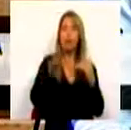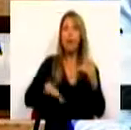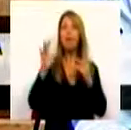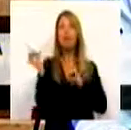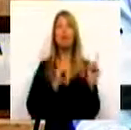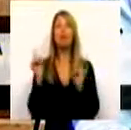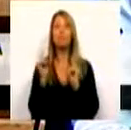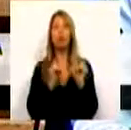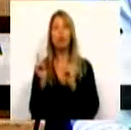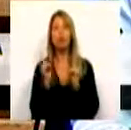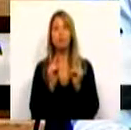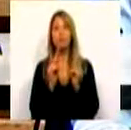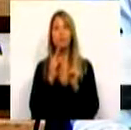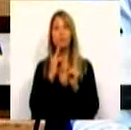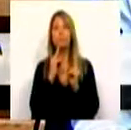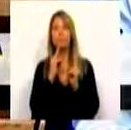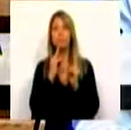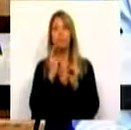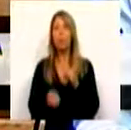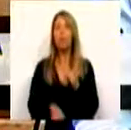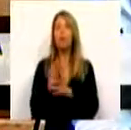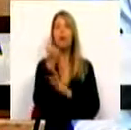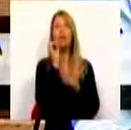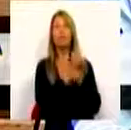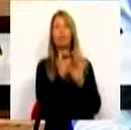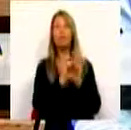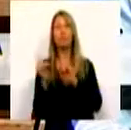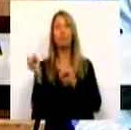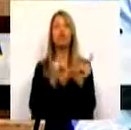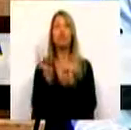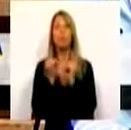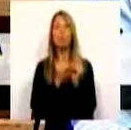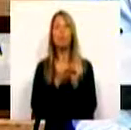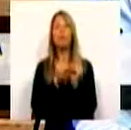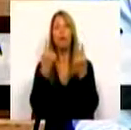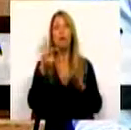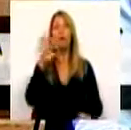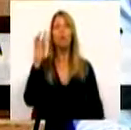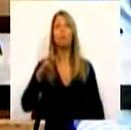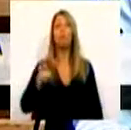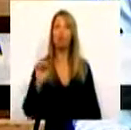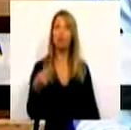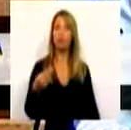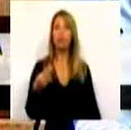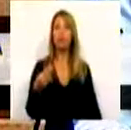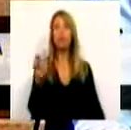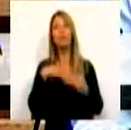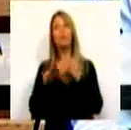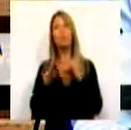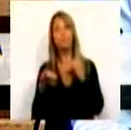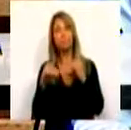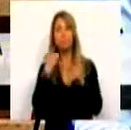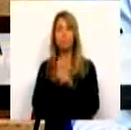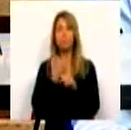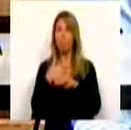transportes, com a criação do Fundo de Transporte, que terá 8 milhões de euros para sustentar a